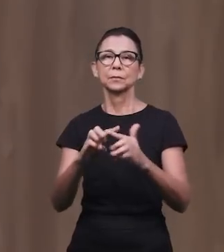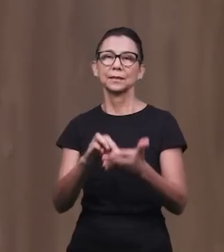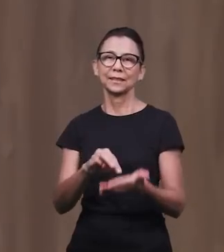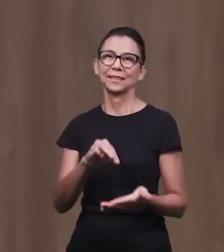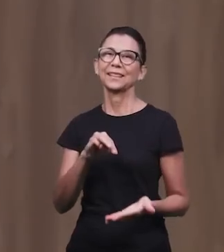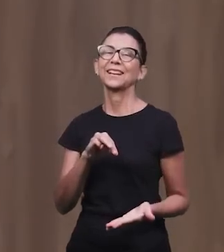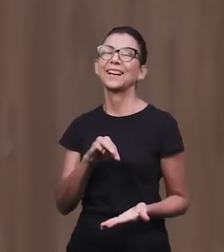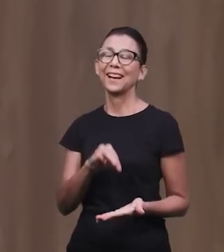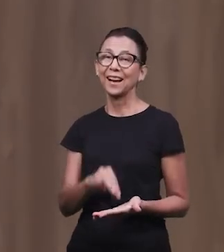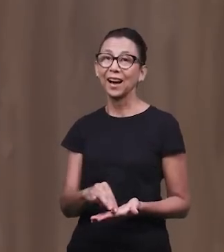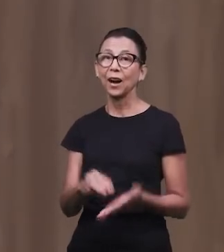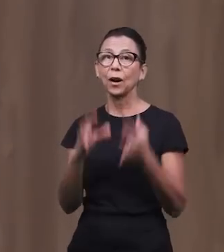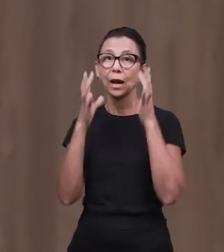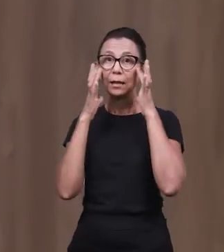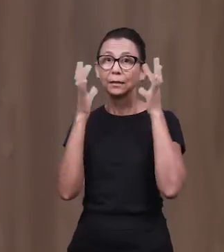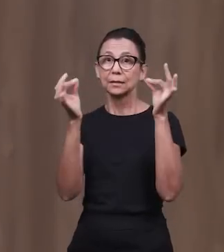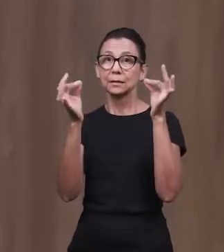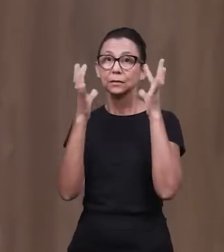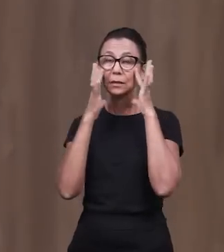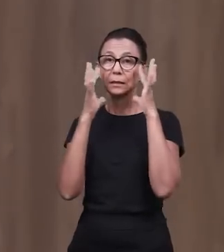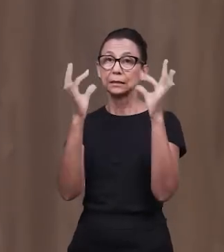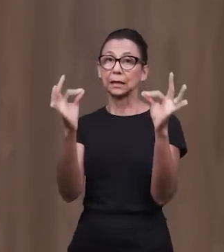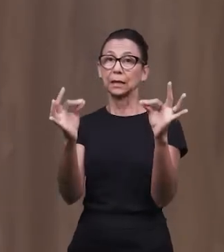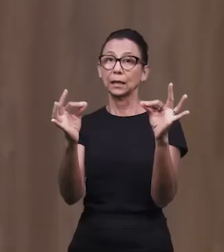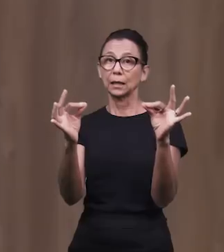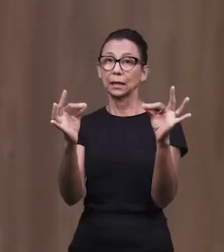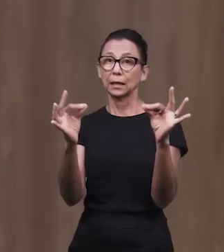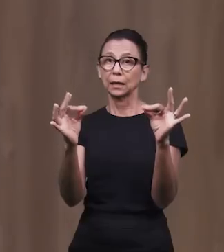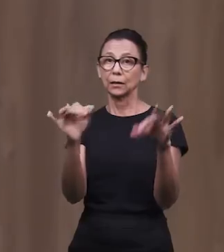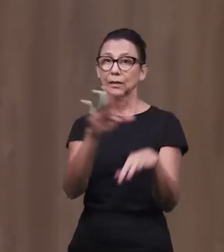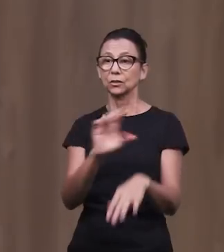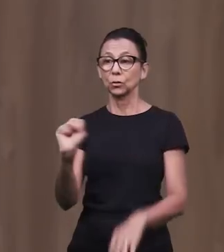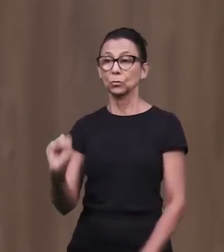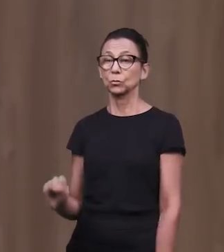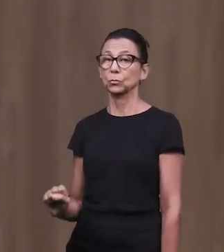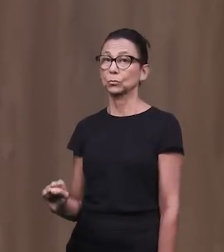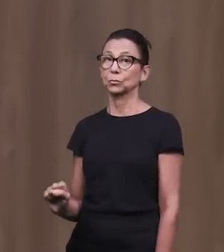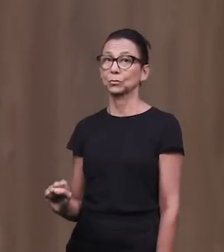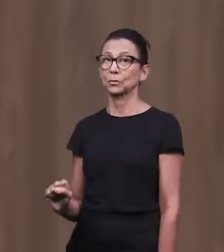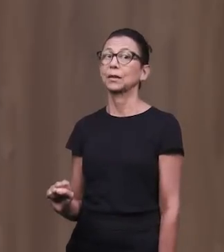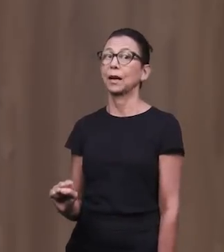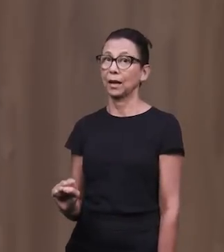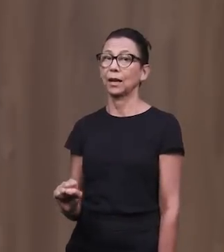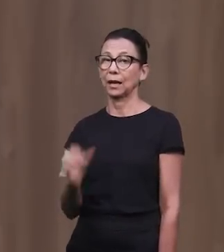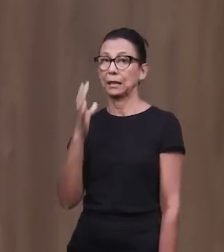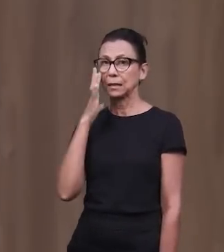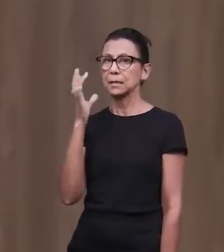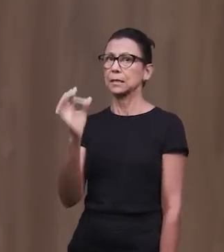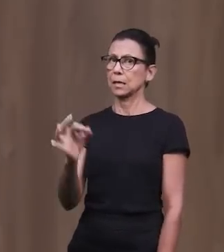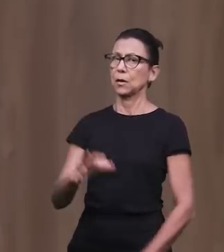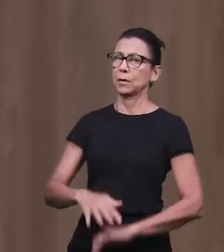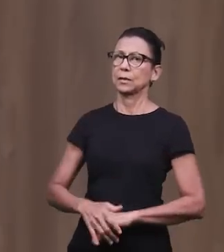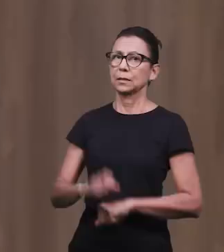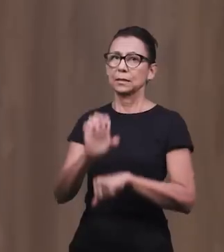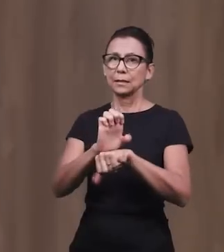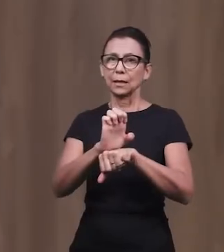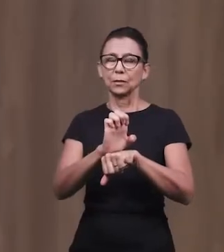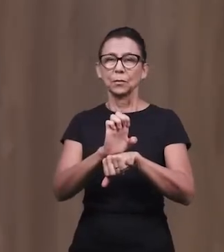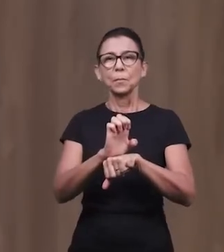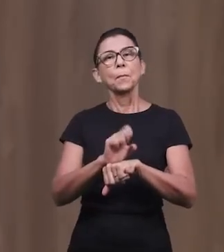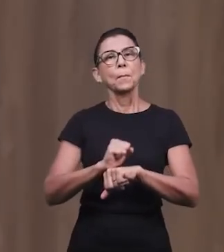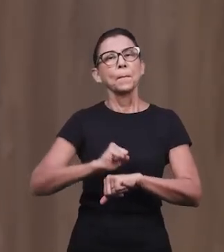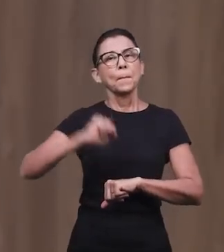Cristã Maranata. Atenção, atenção para a região sul do Brasil. Atenção, hein? Nos estados de